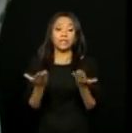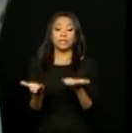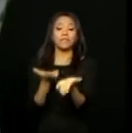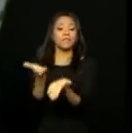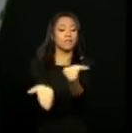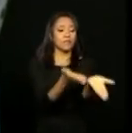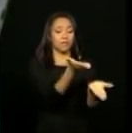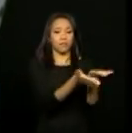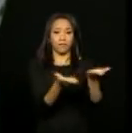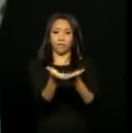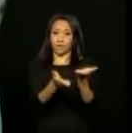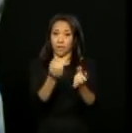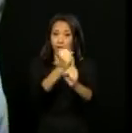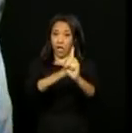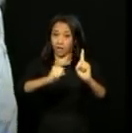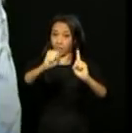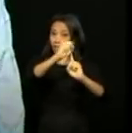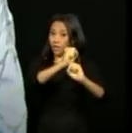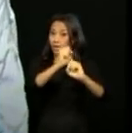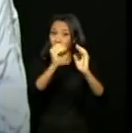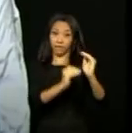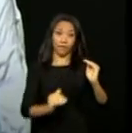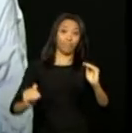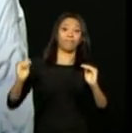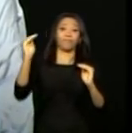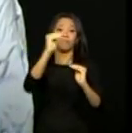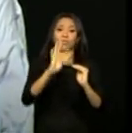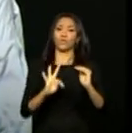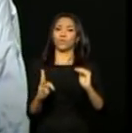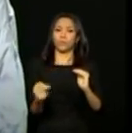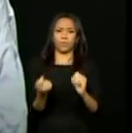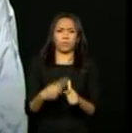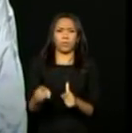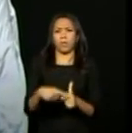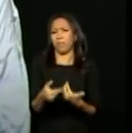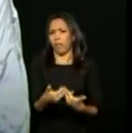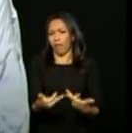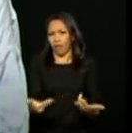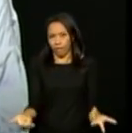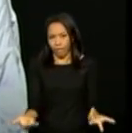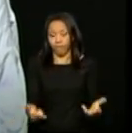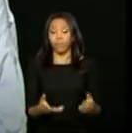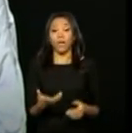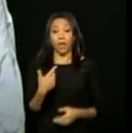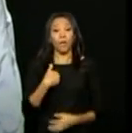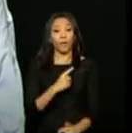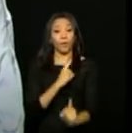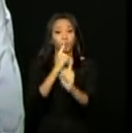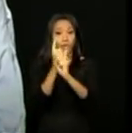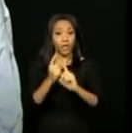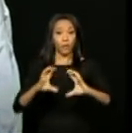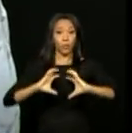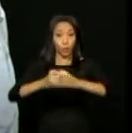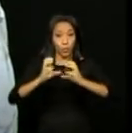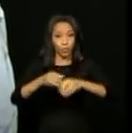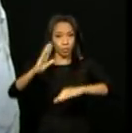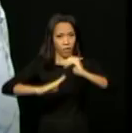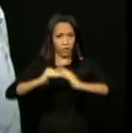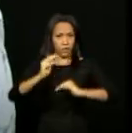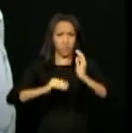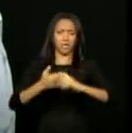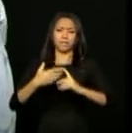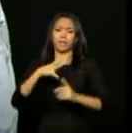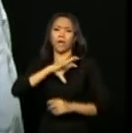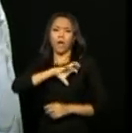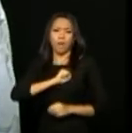sociedade está acima de qualquer coisa. Encontrei uma equipe de pessoas apaixonadas e éticas e cujos